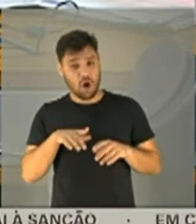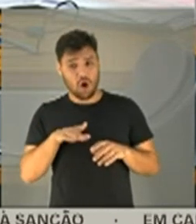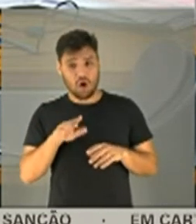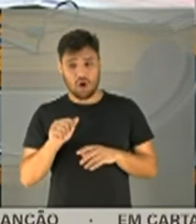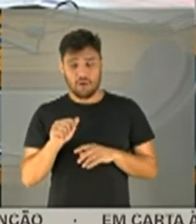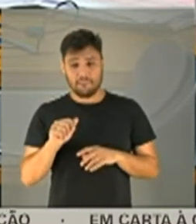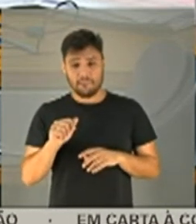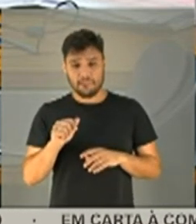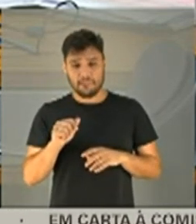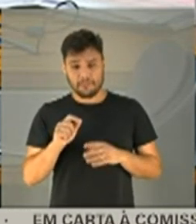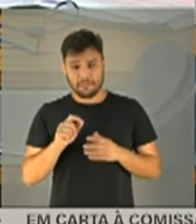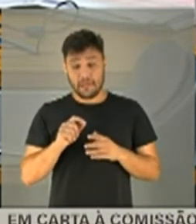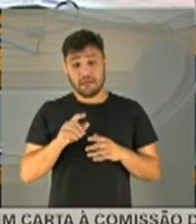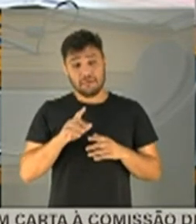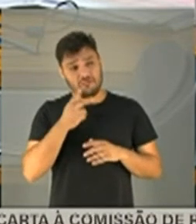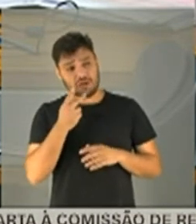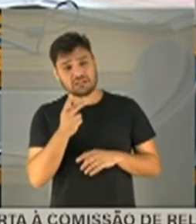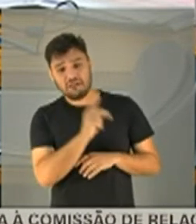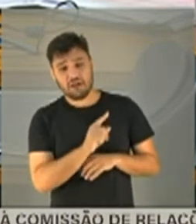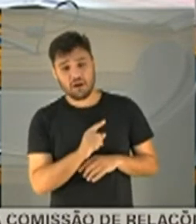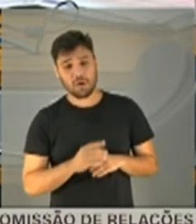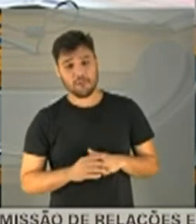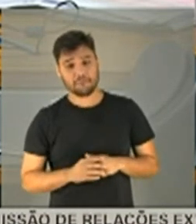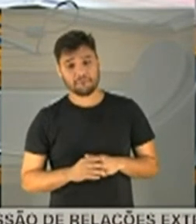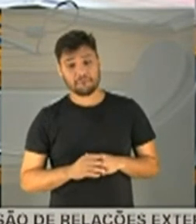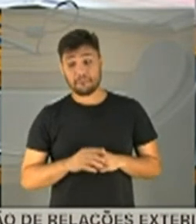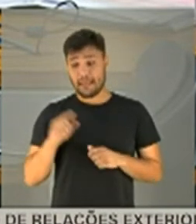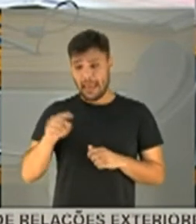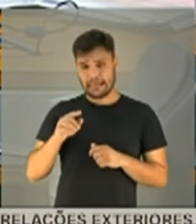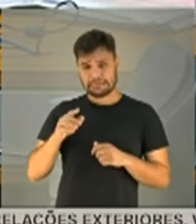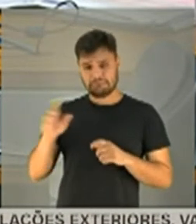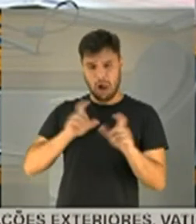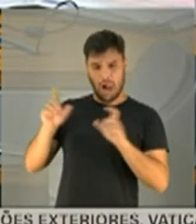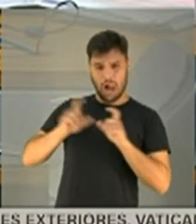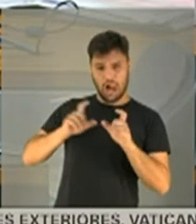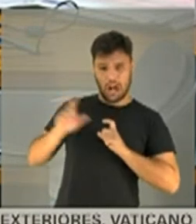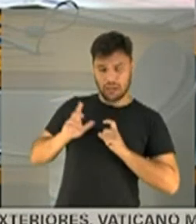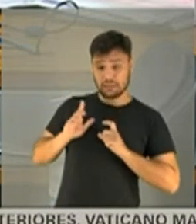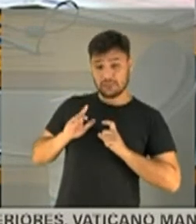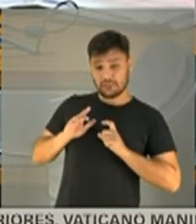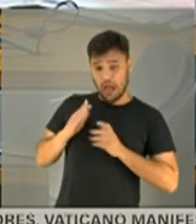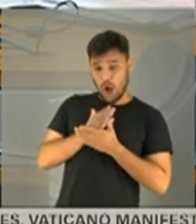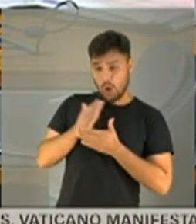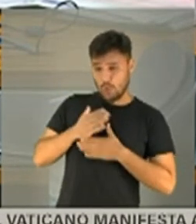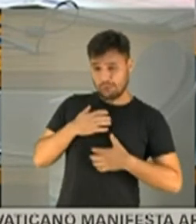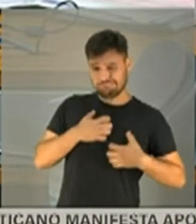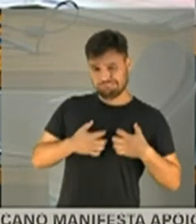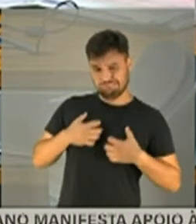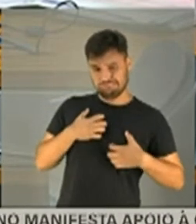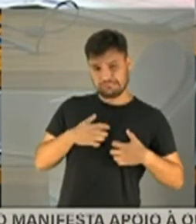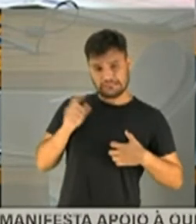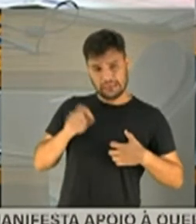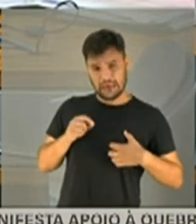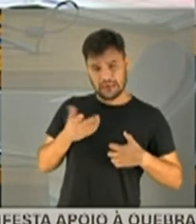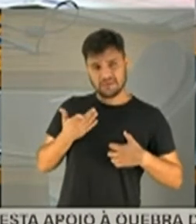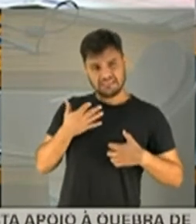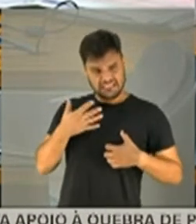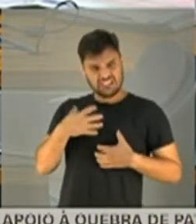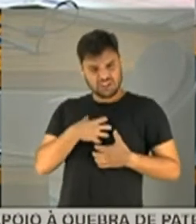taquigráficas aqui, mas de alguma forma, esses ataques que o senhor recebeu, alguma mágoa que o senhor possa ter tido, o senhor